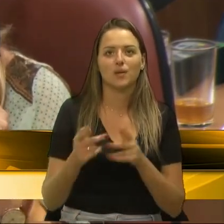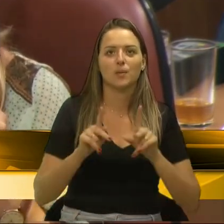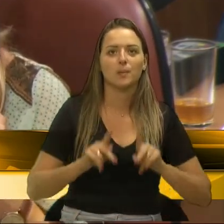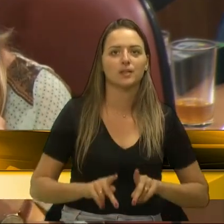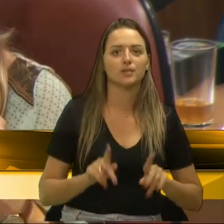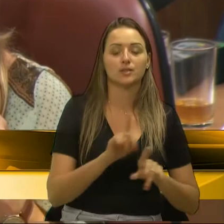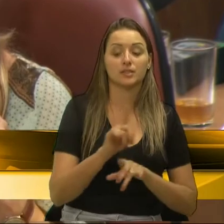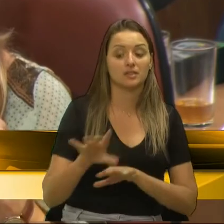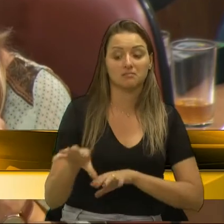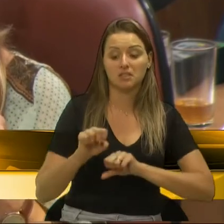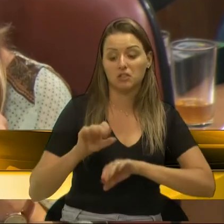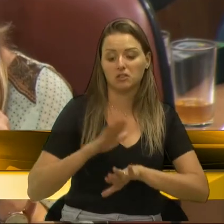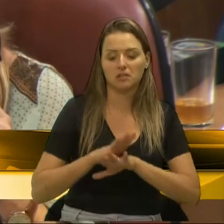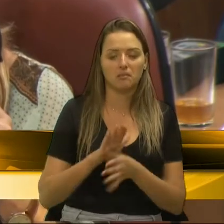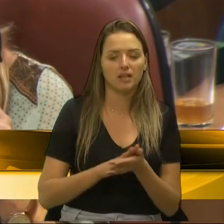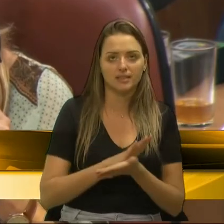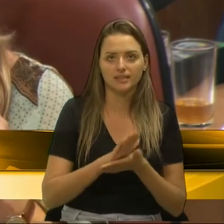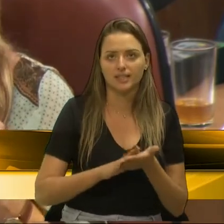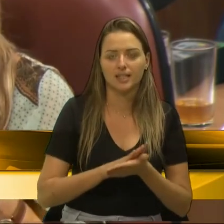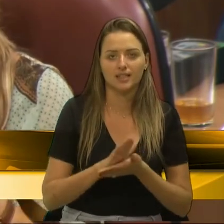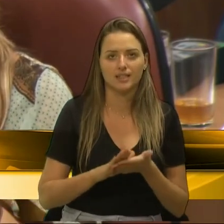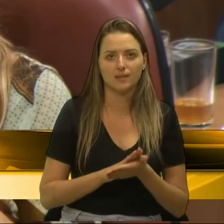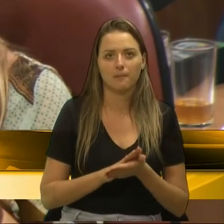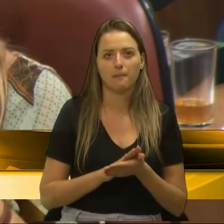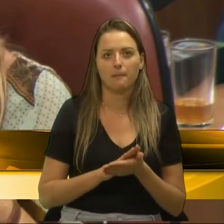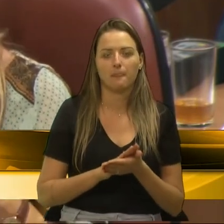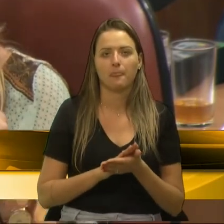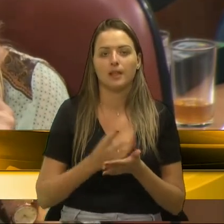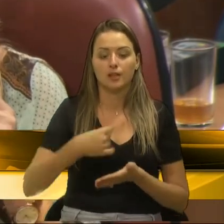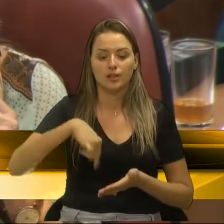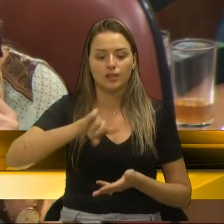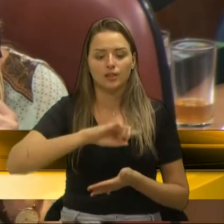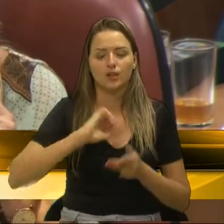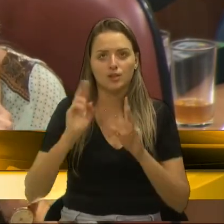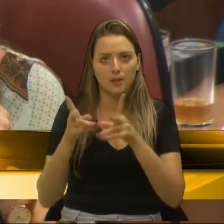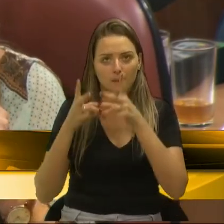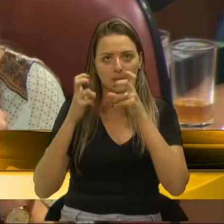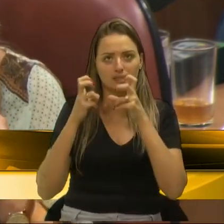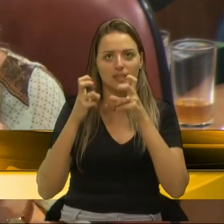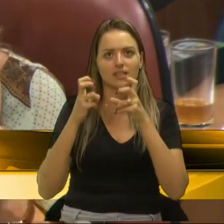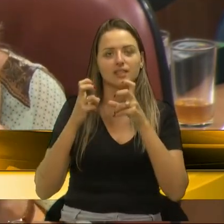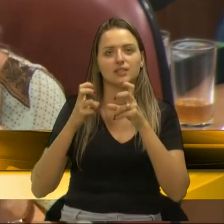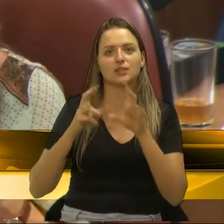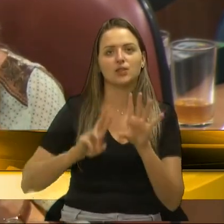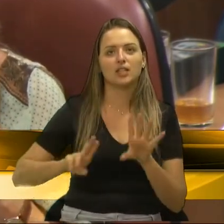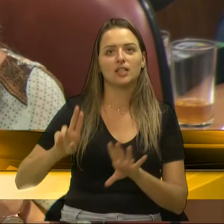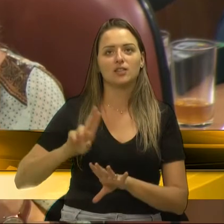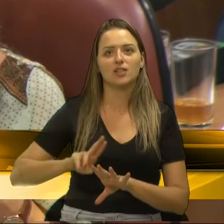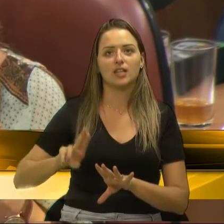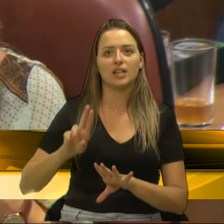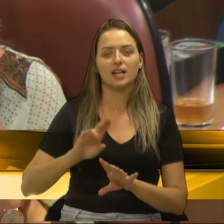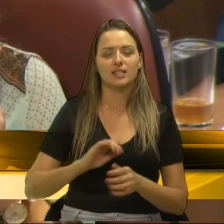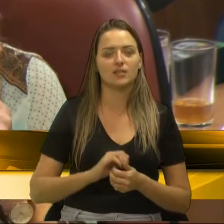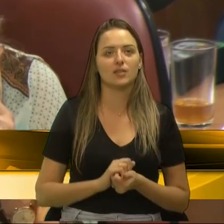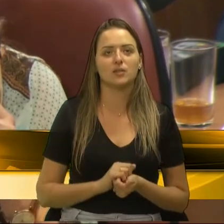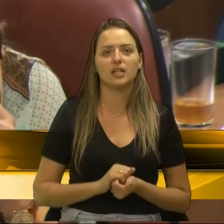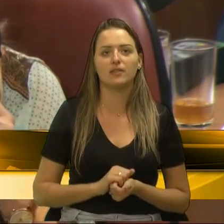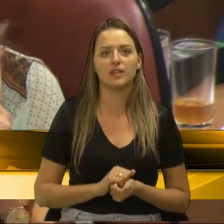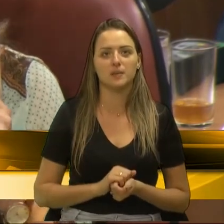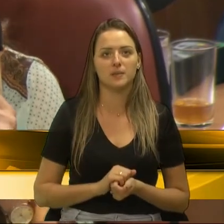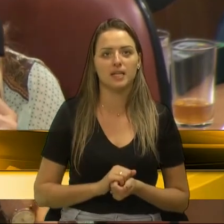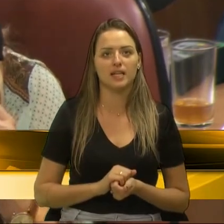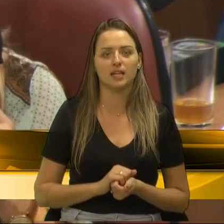mais adotando nada. Mas, ainda assim, percebemos uma utilização muito pífia desse decreto para adotar,